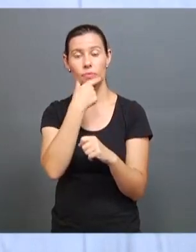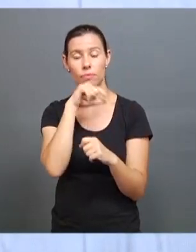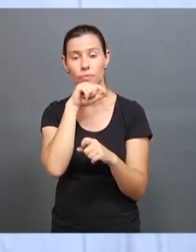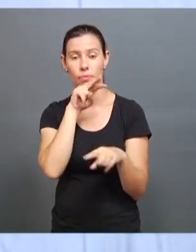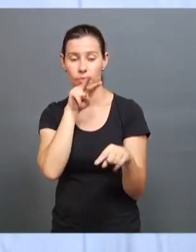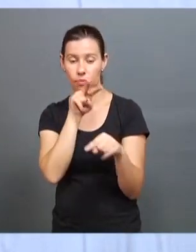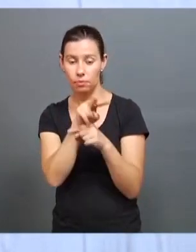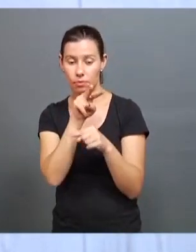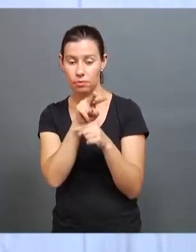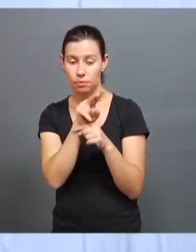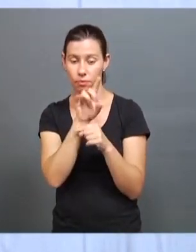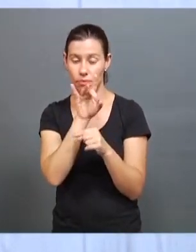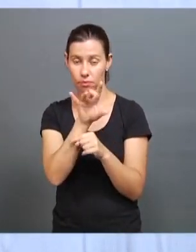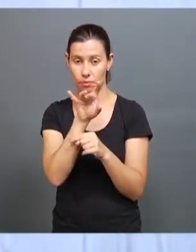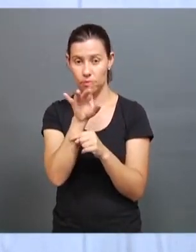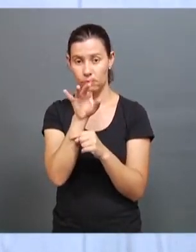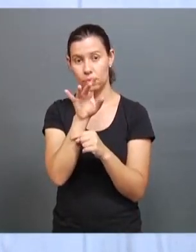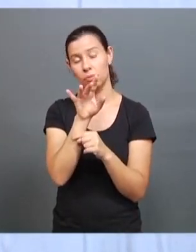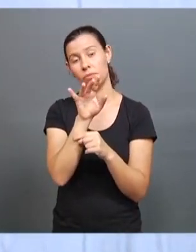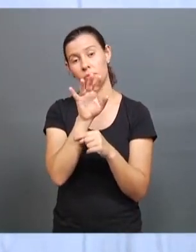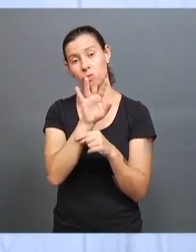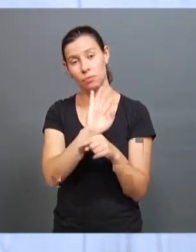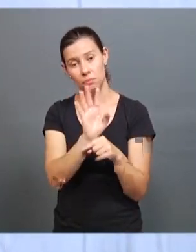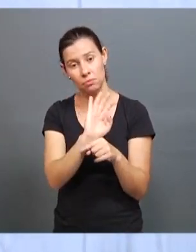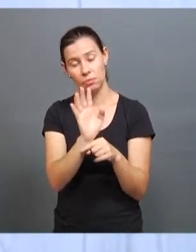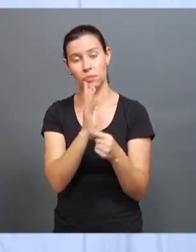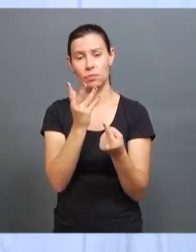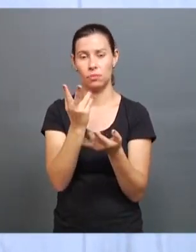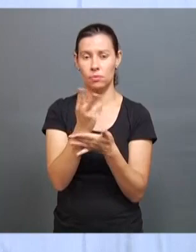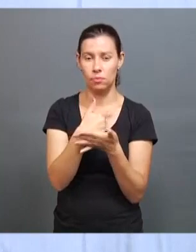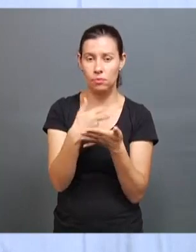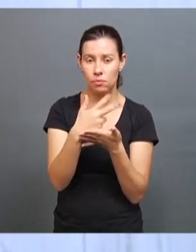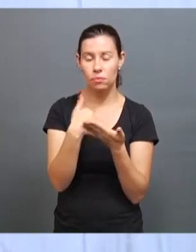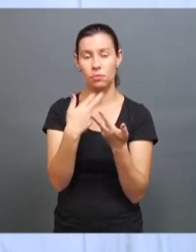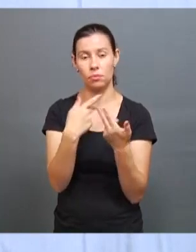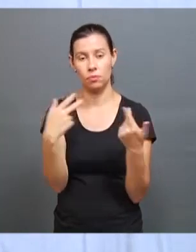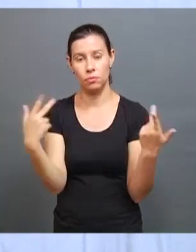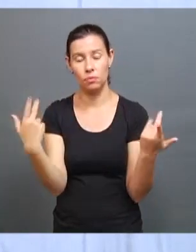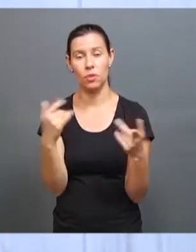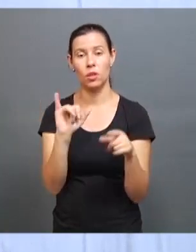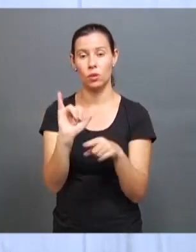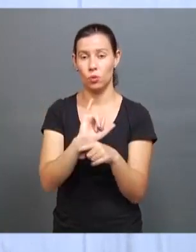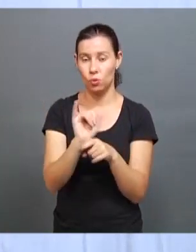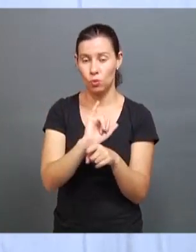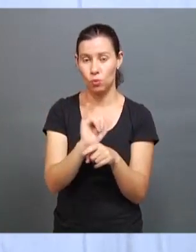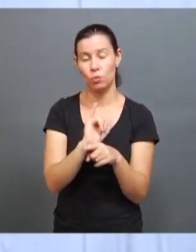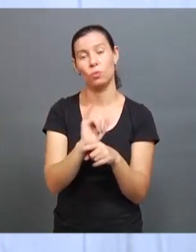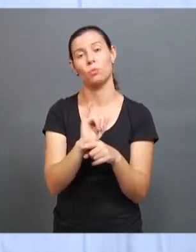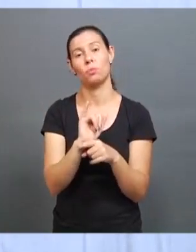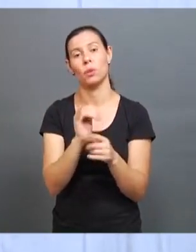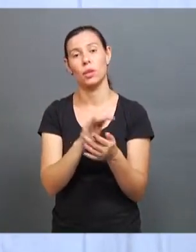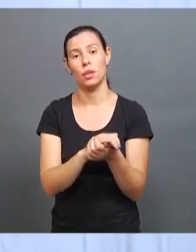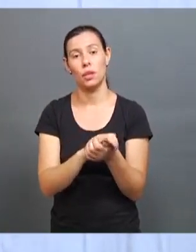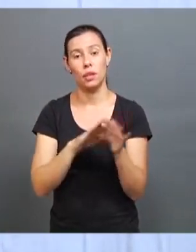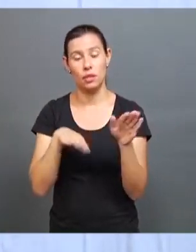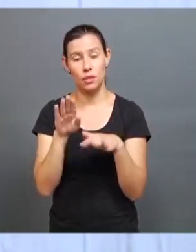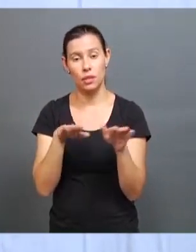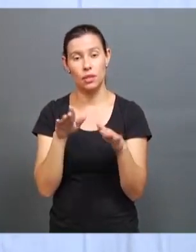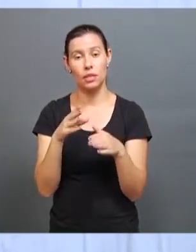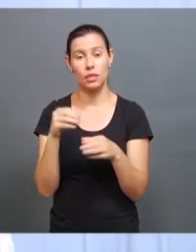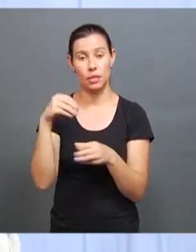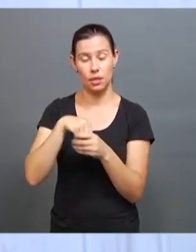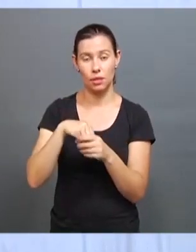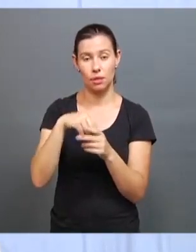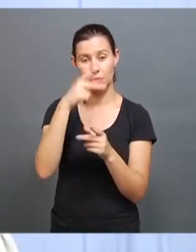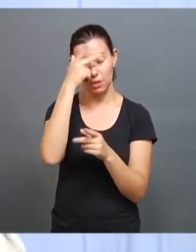Não deixar só ficar nos vídeos de desenhos ou desses youtubers, né, que fazem sucesso e instruir sim a cabeça das